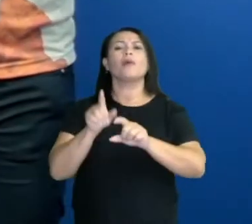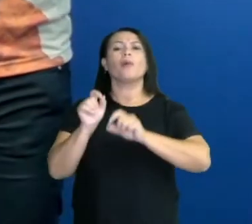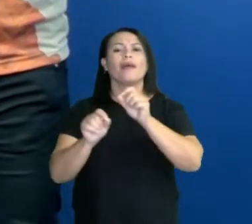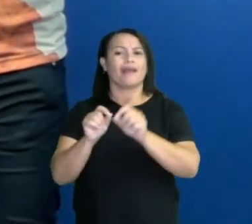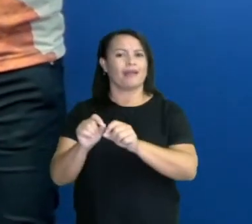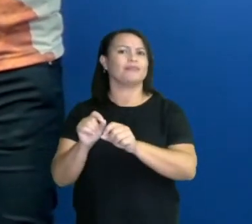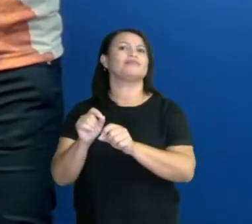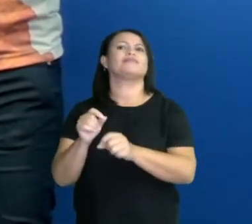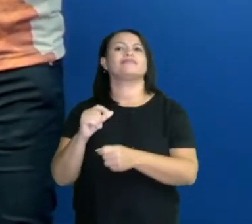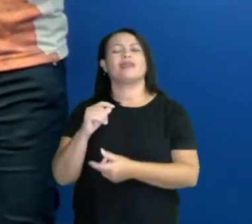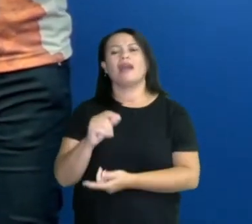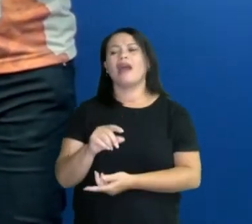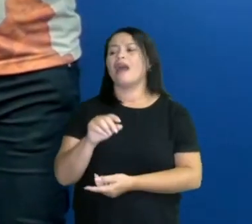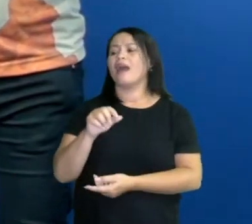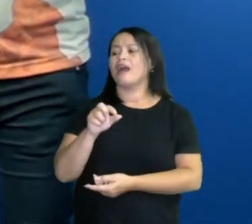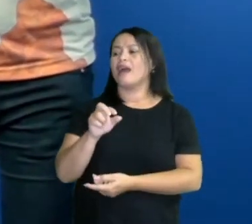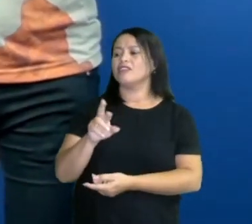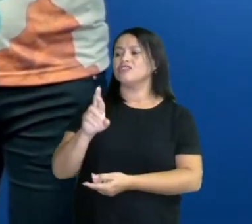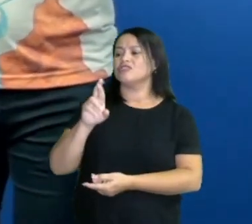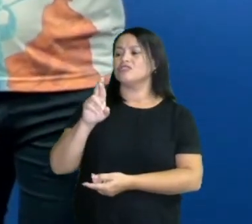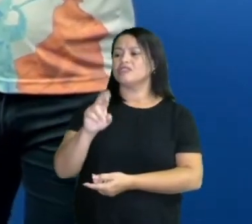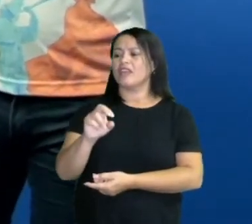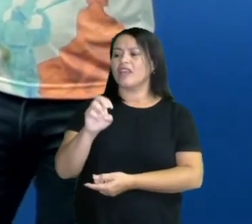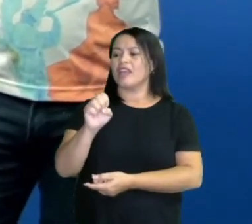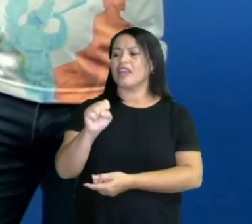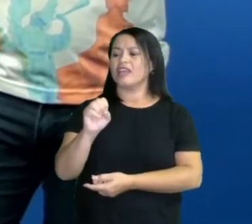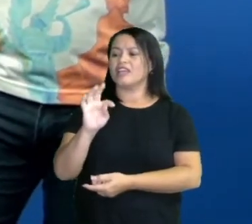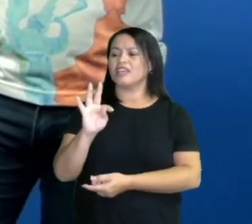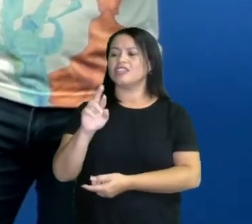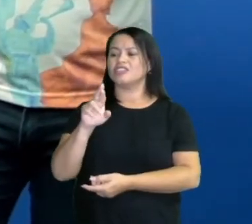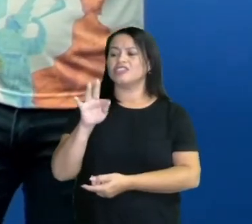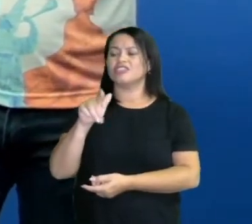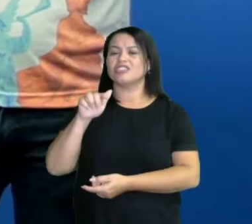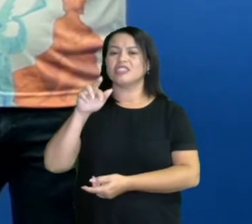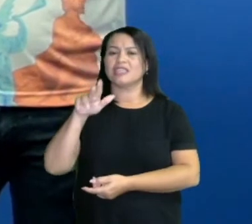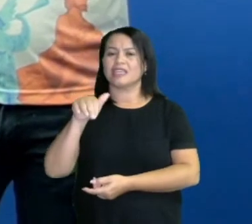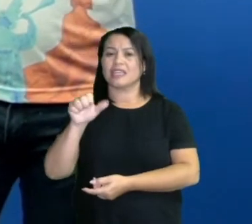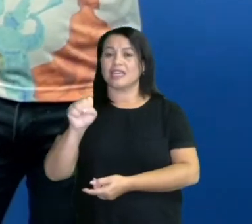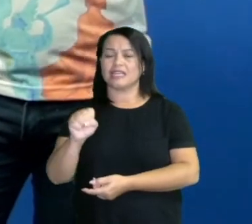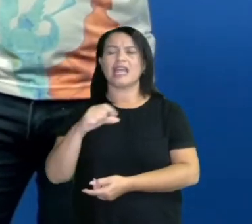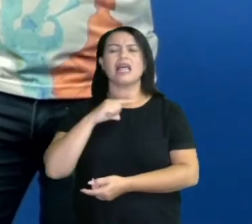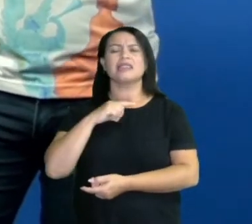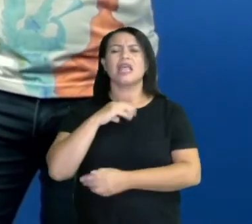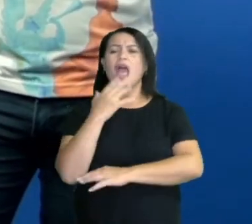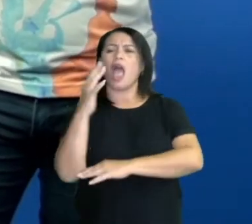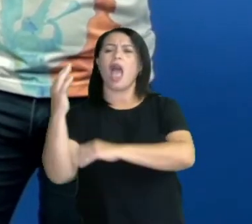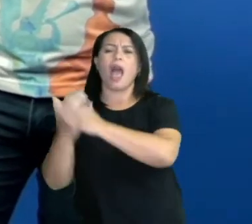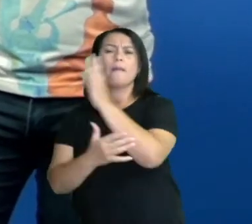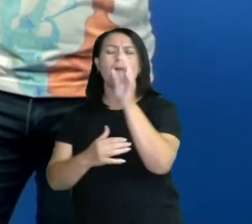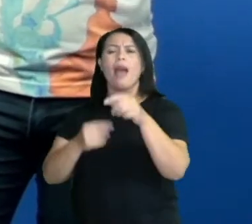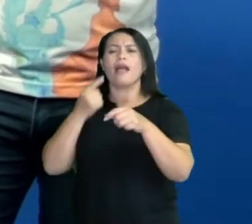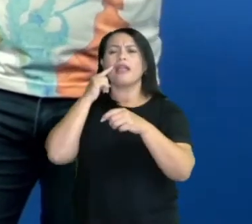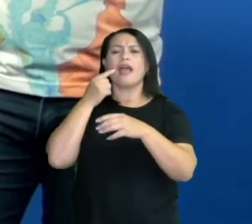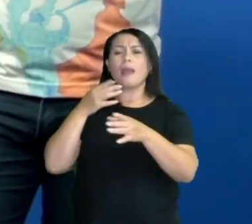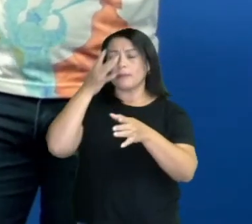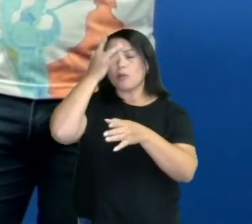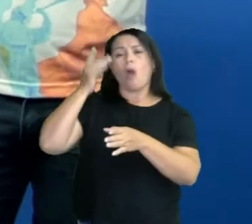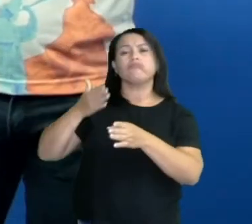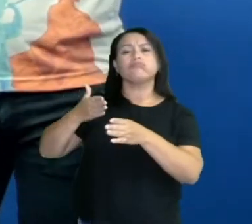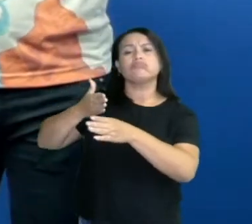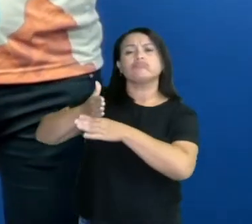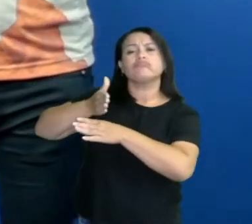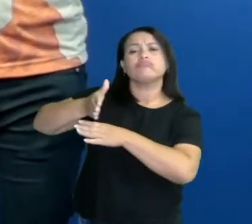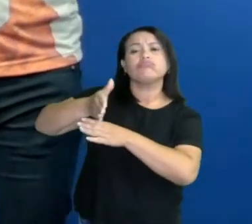para a manutenção dos mangues. E a partir dela vai se adentrando a mata mais densa. Em